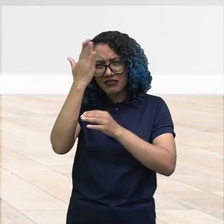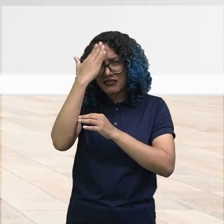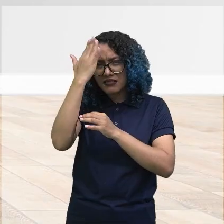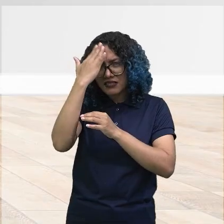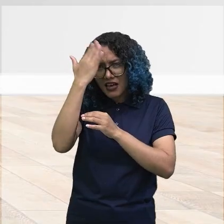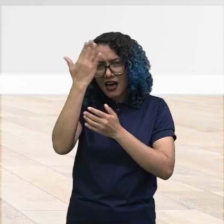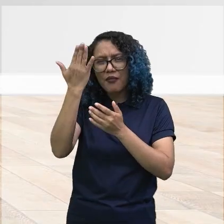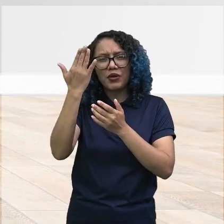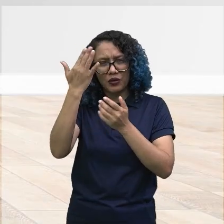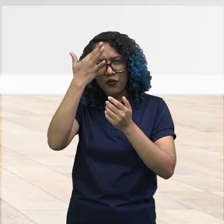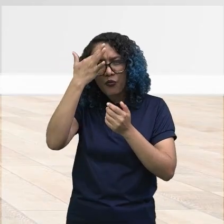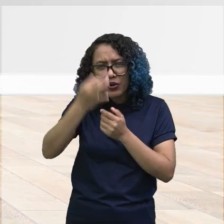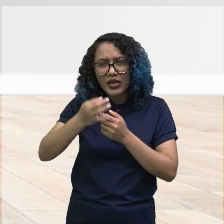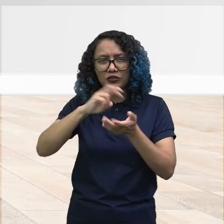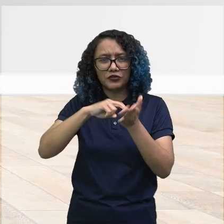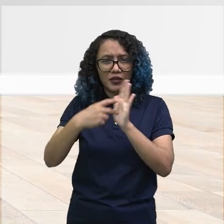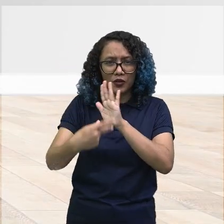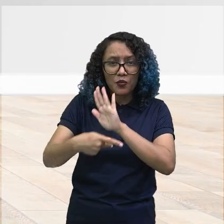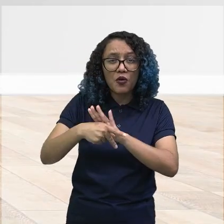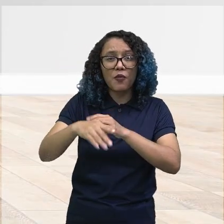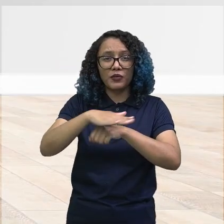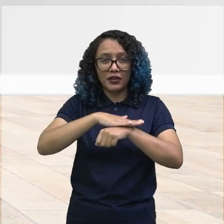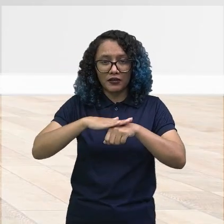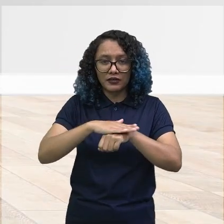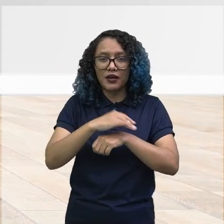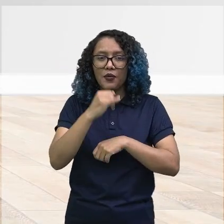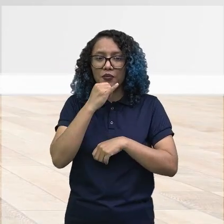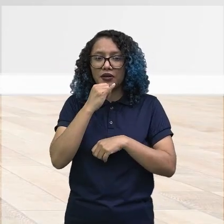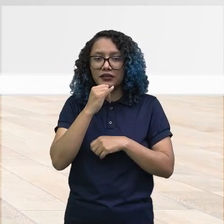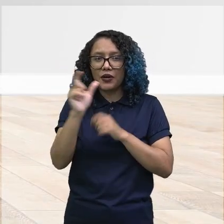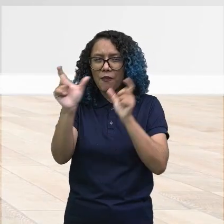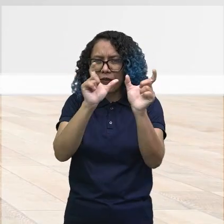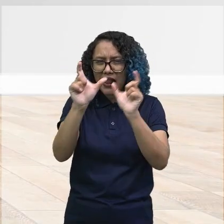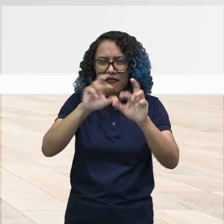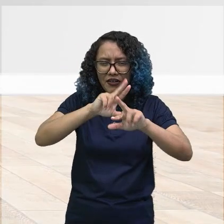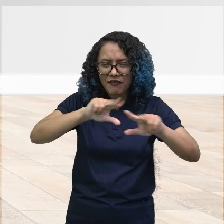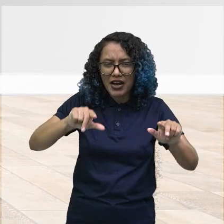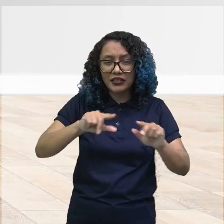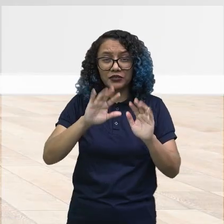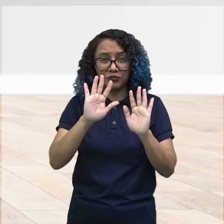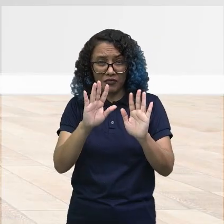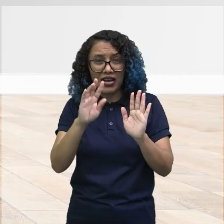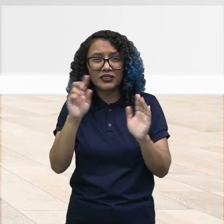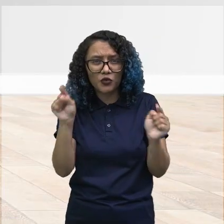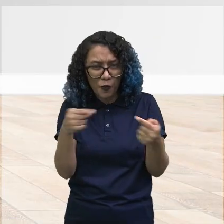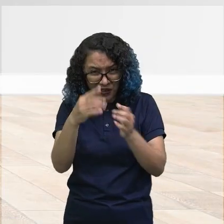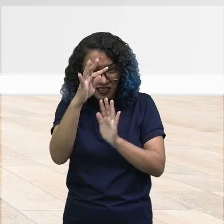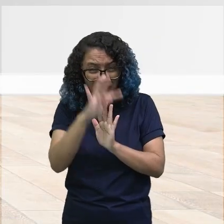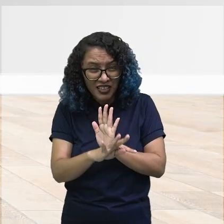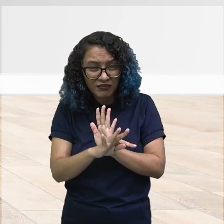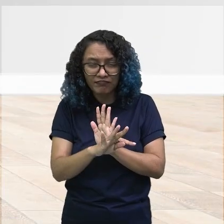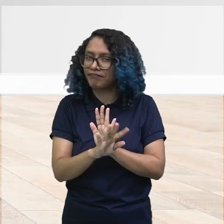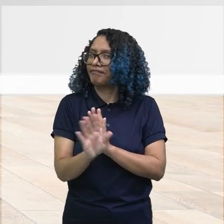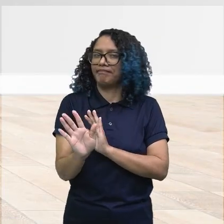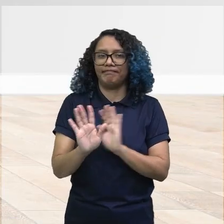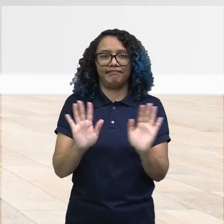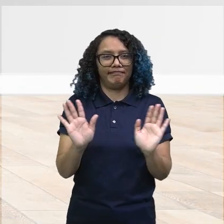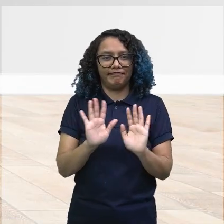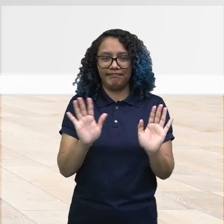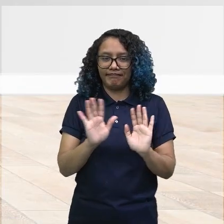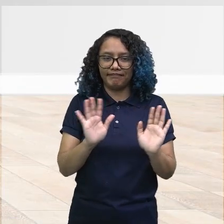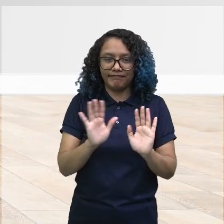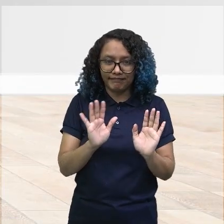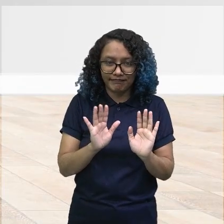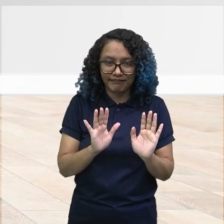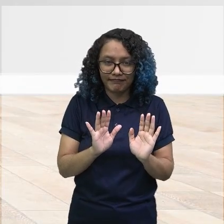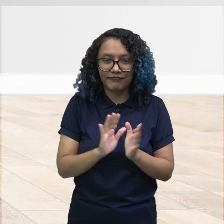né? Então, assim, não é porque é um amontoado de palavras que vai ser um texto, não é isso, Risônia? Isso não significa, né, só porque